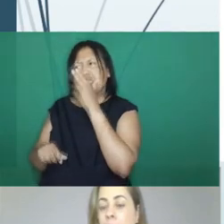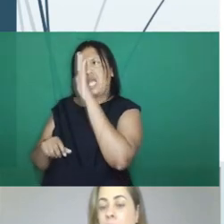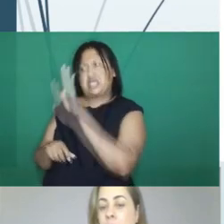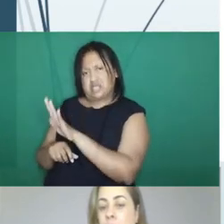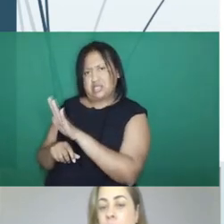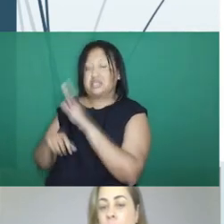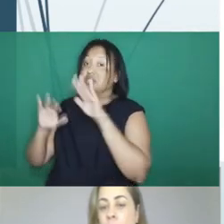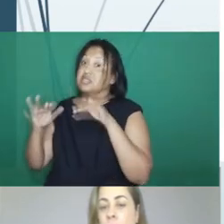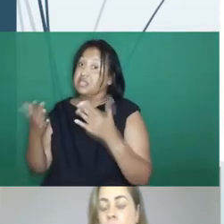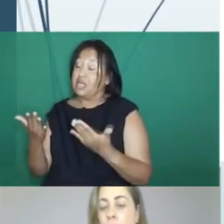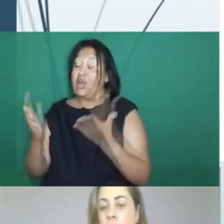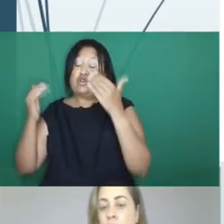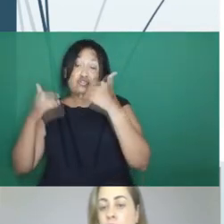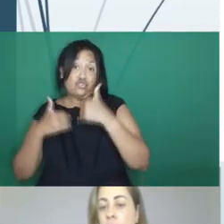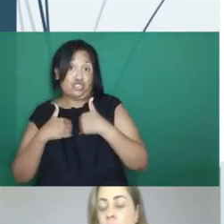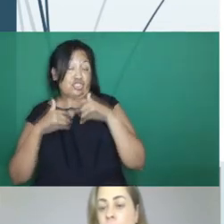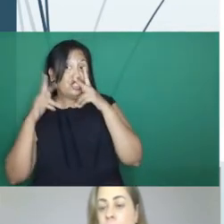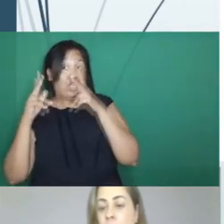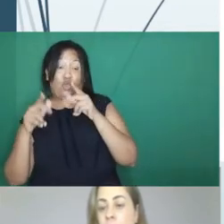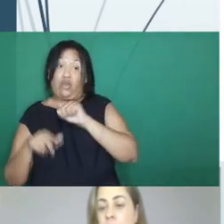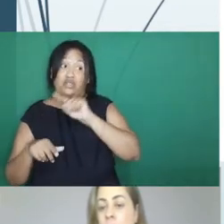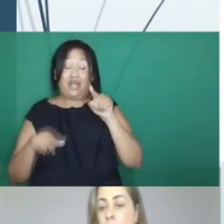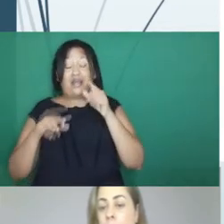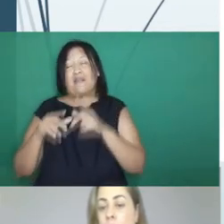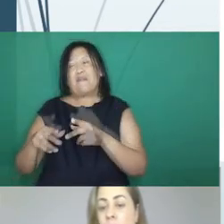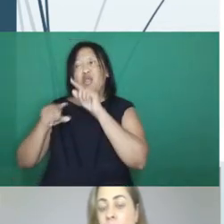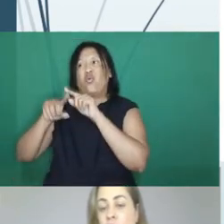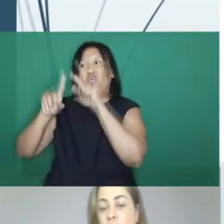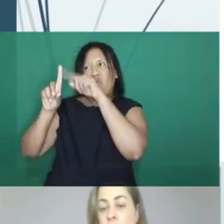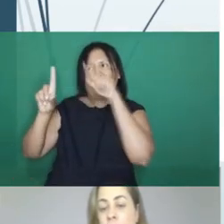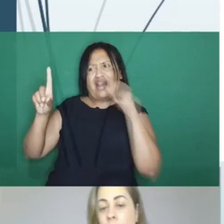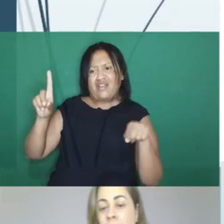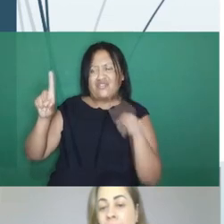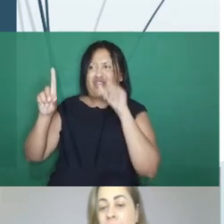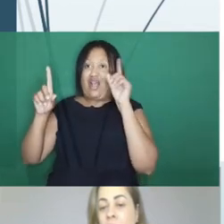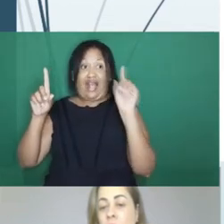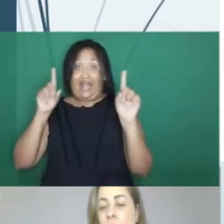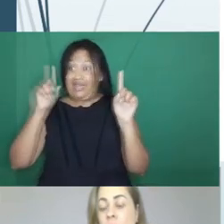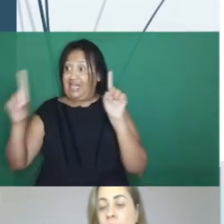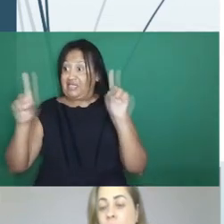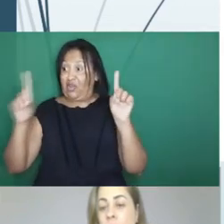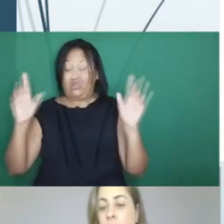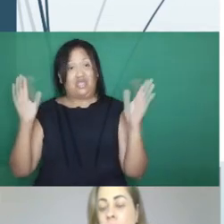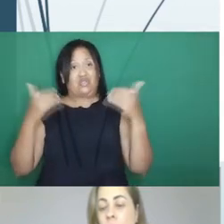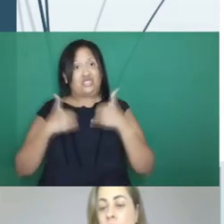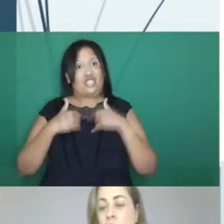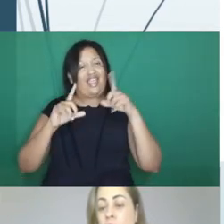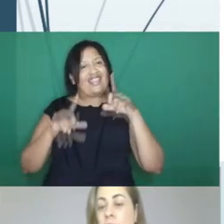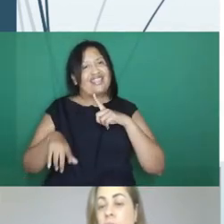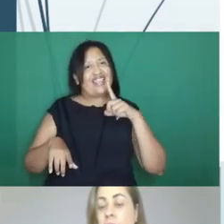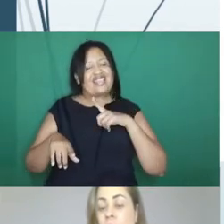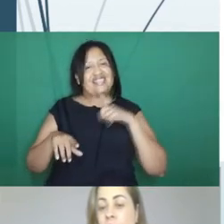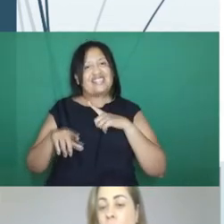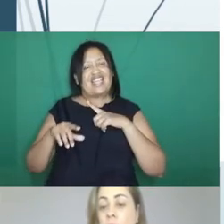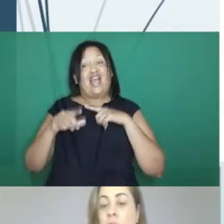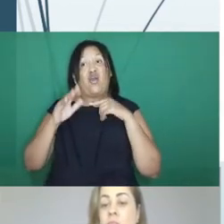parece assim então uma pessoa autista e o irmão dela mas pelo gráfico a gente percebe que cada um na condição de autista